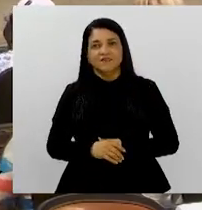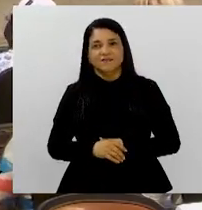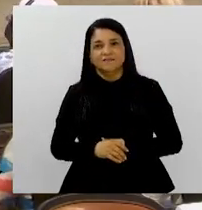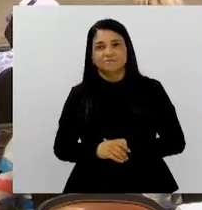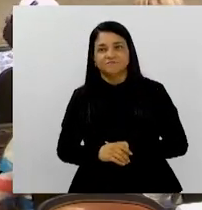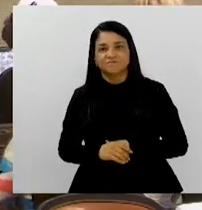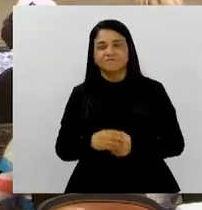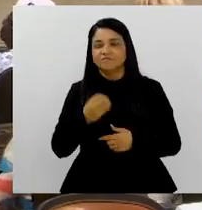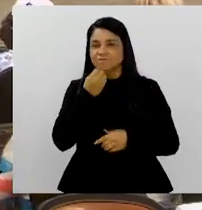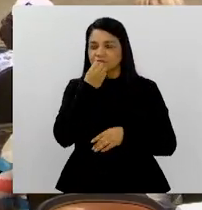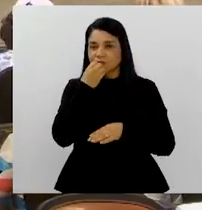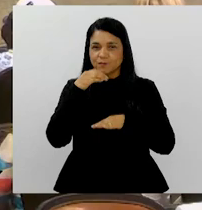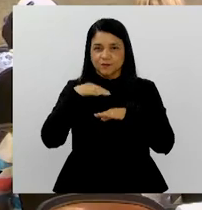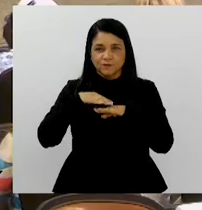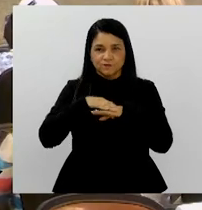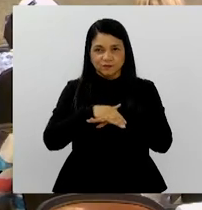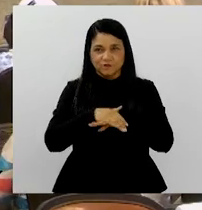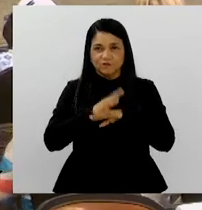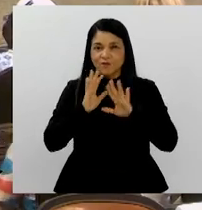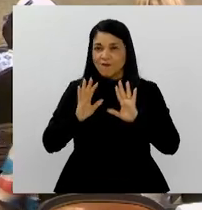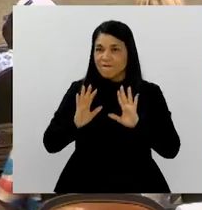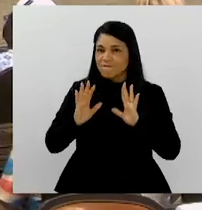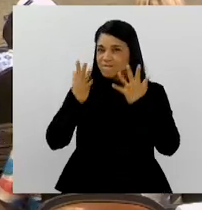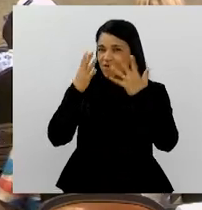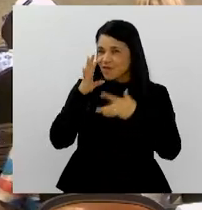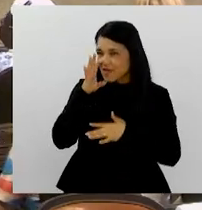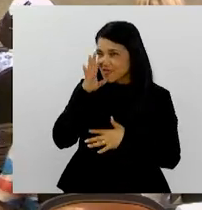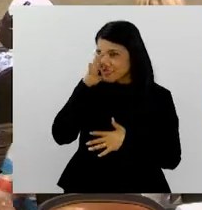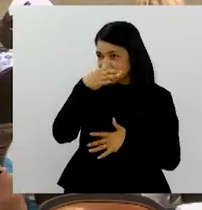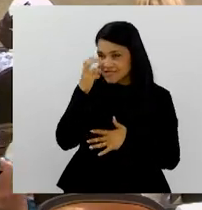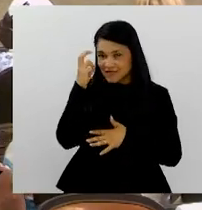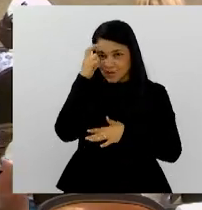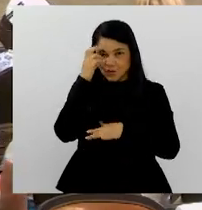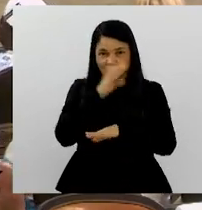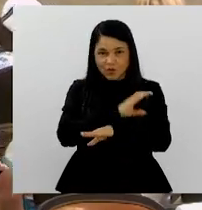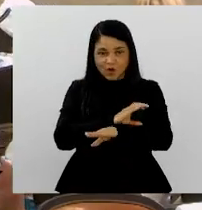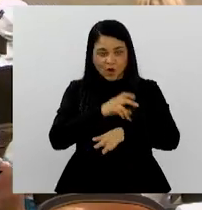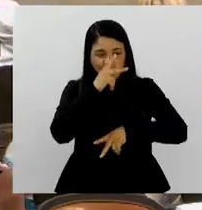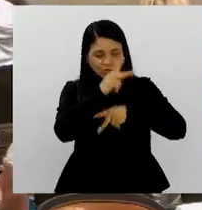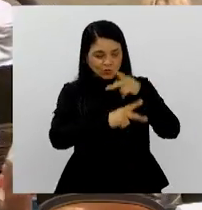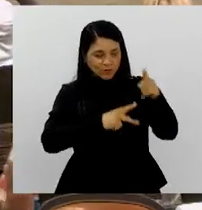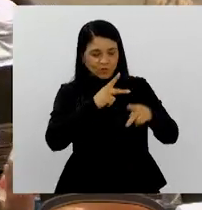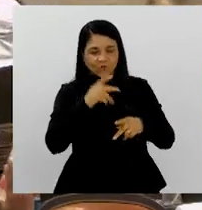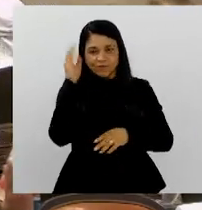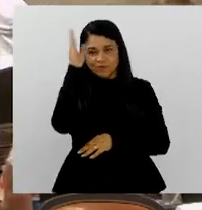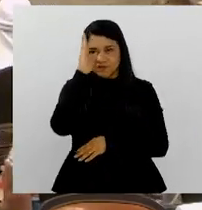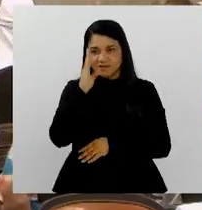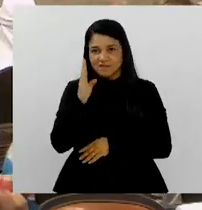Boa noite. Viva a resistência cultural do povo brasileiro.